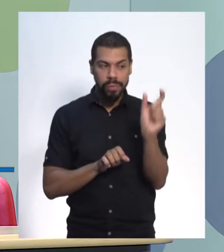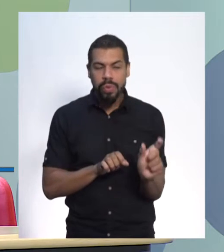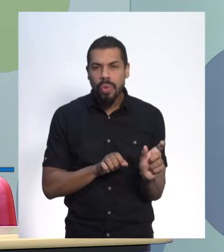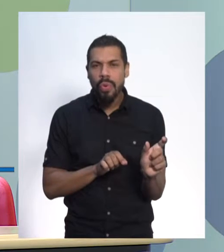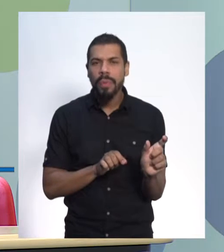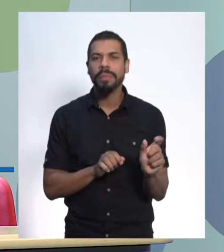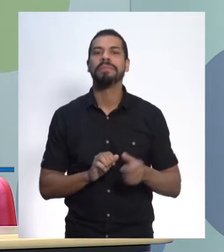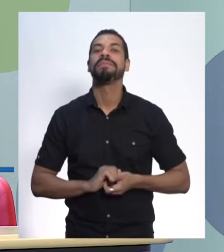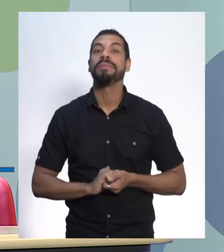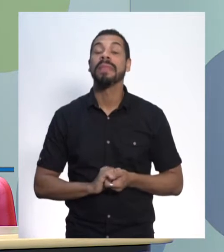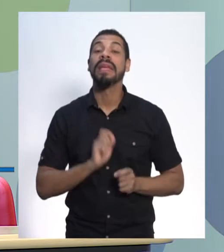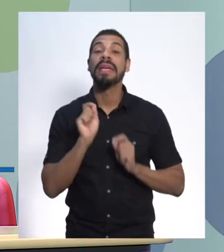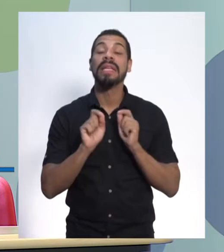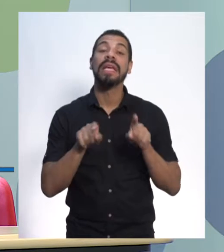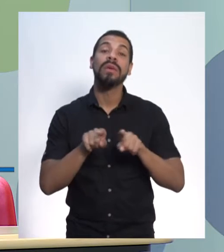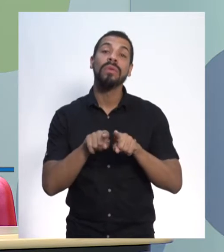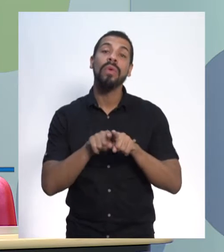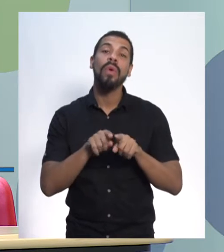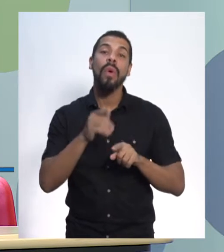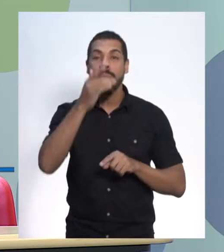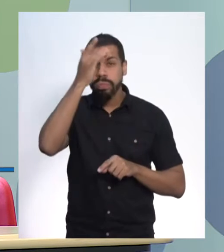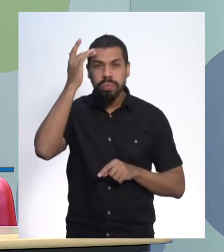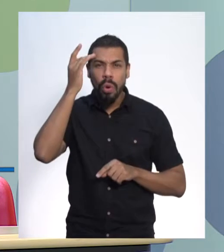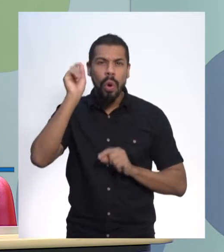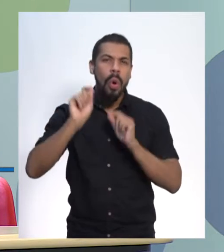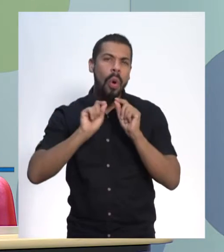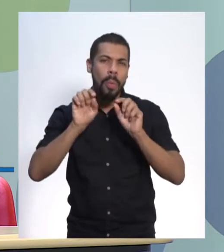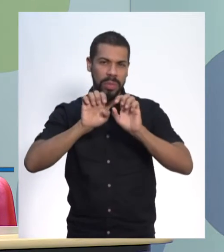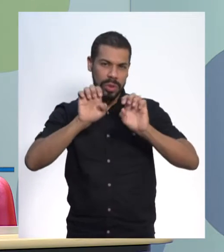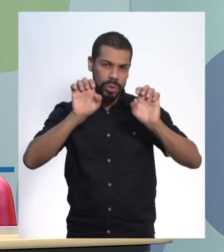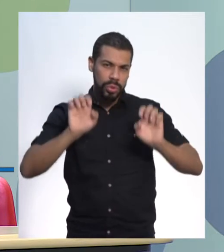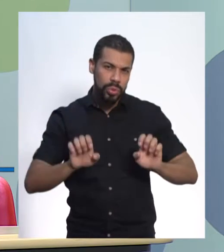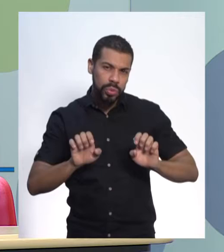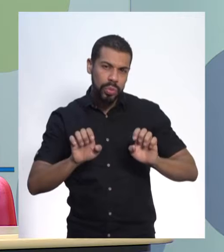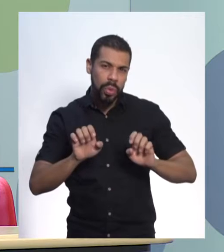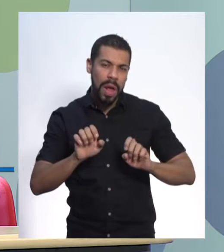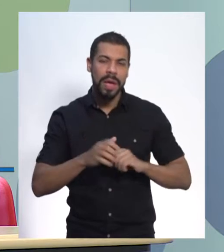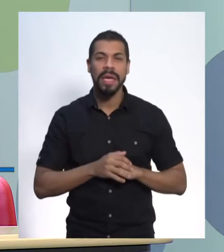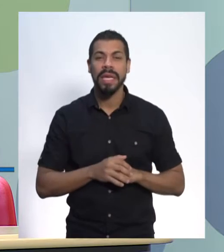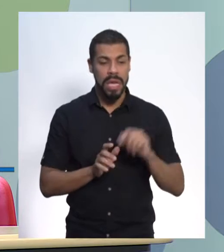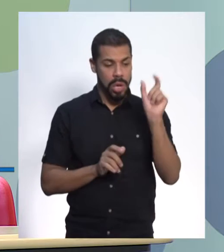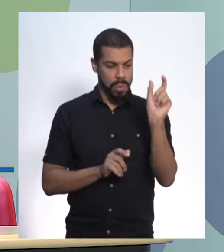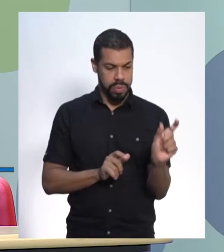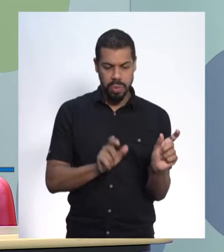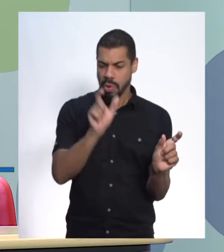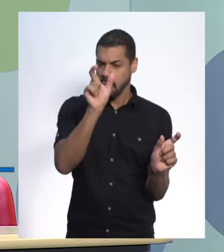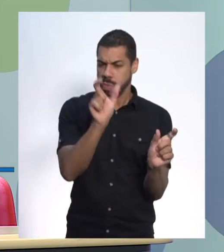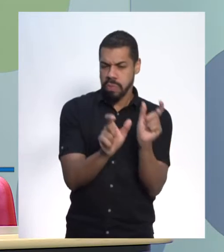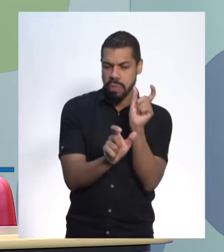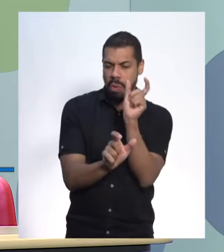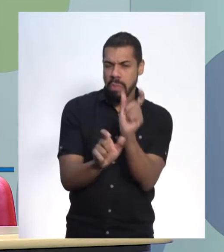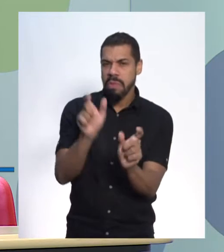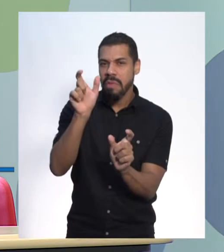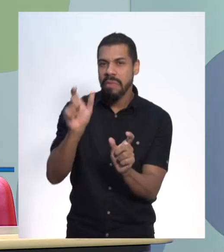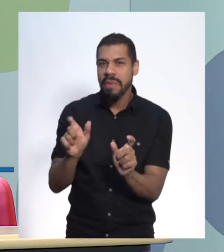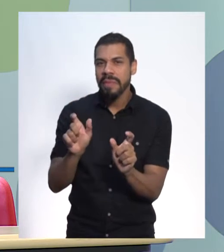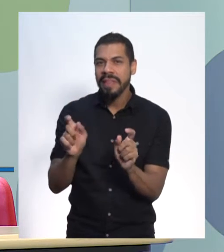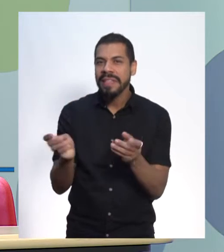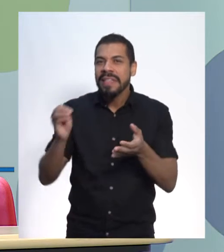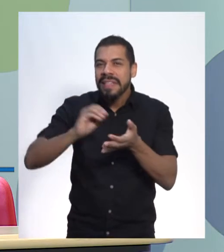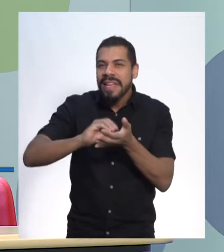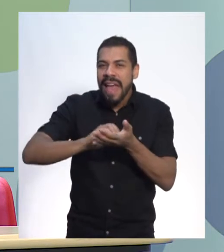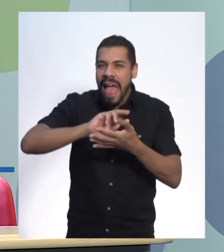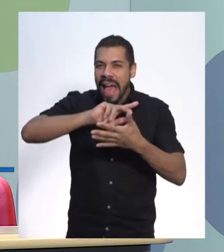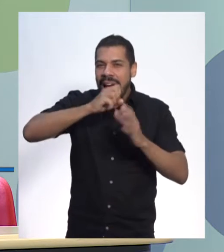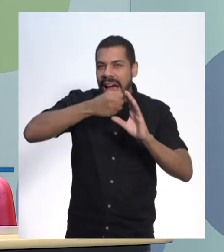o Campbell, que ele mostra para a gente alguns modelos estruturados de personagem, mas todo bom personagem ele é uma figura caricata. Ele tem